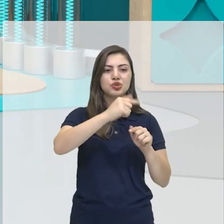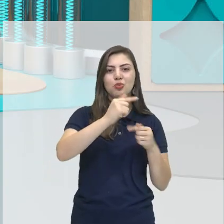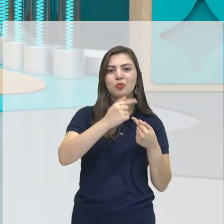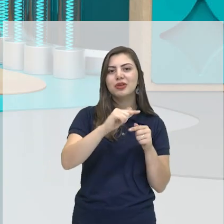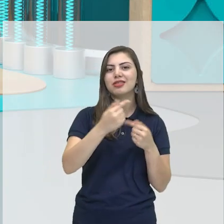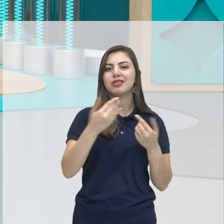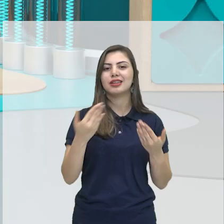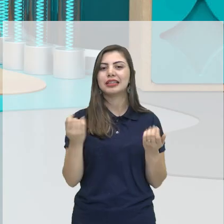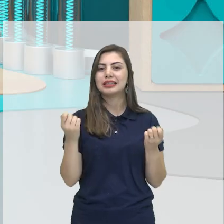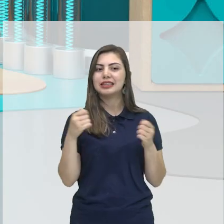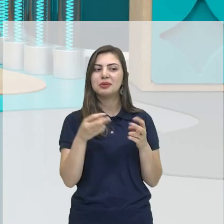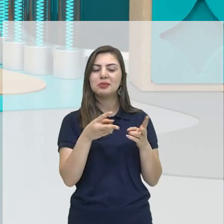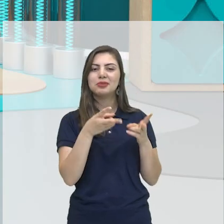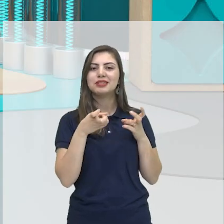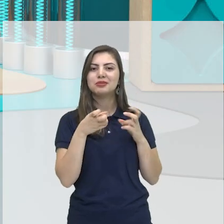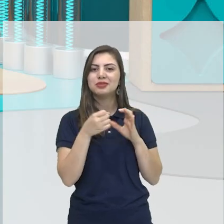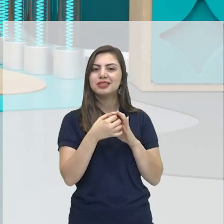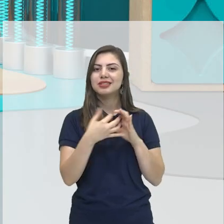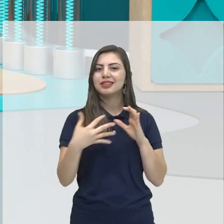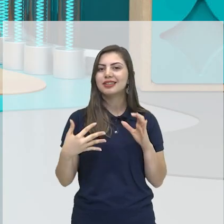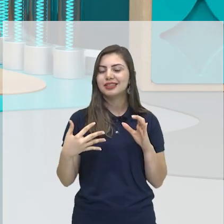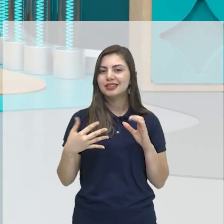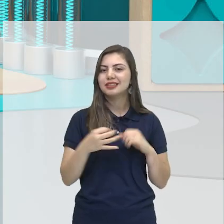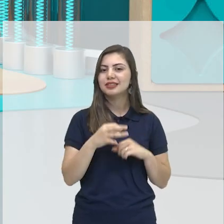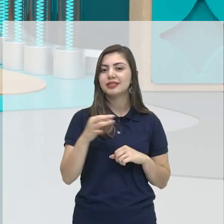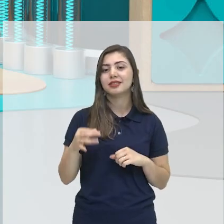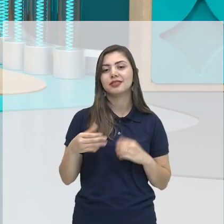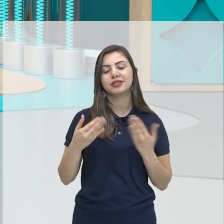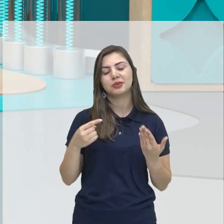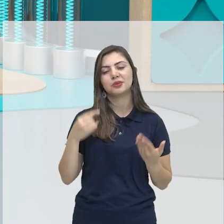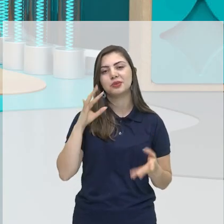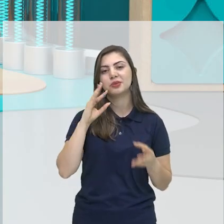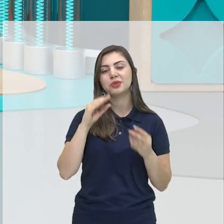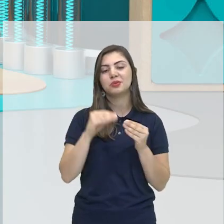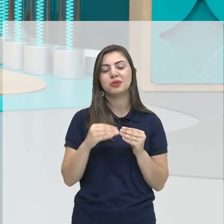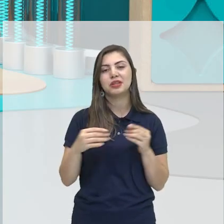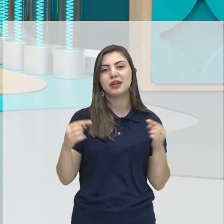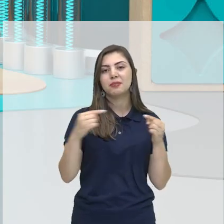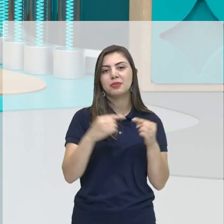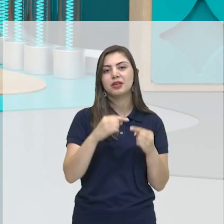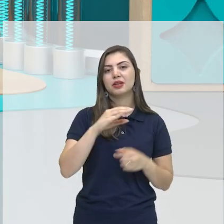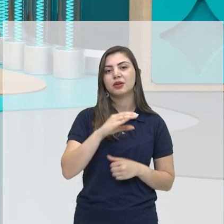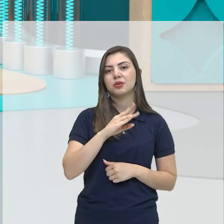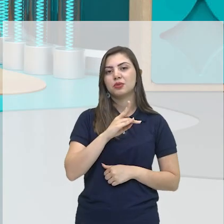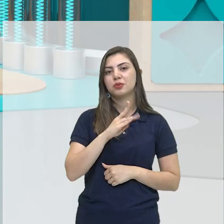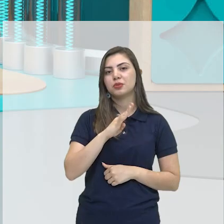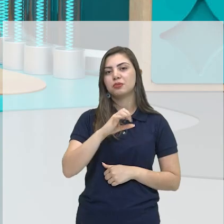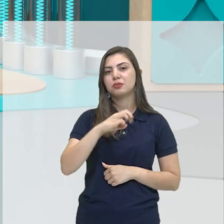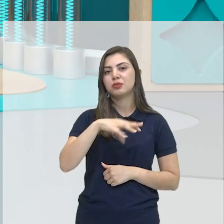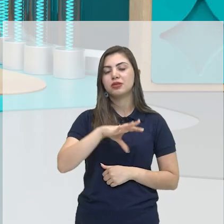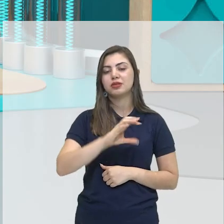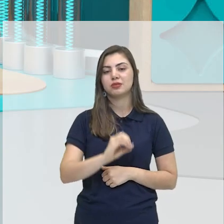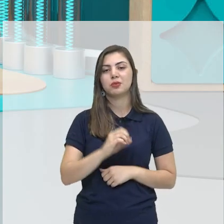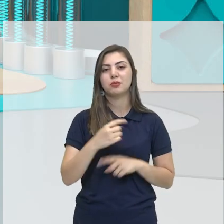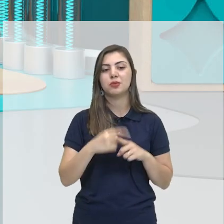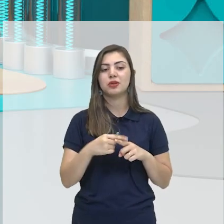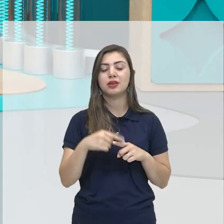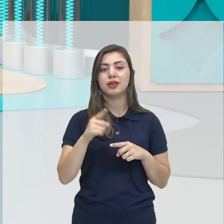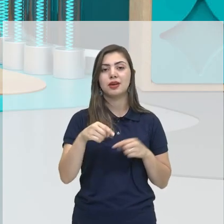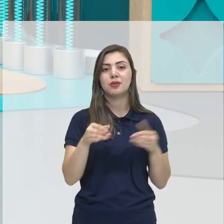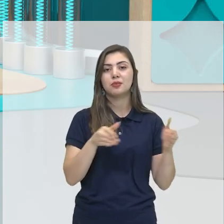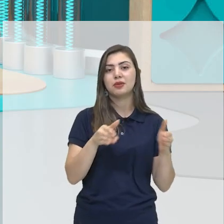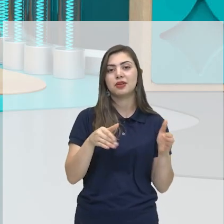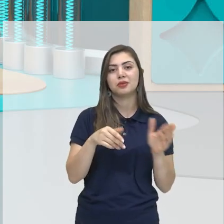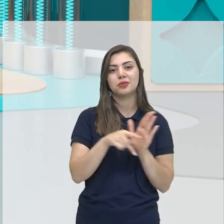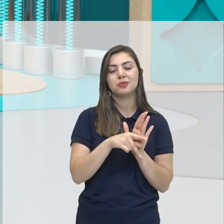muito viva, é um tom mais baixo. E a gente tem aí claramente a utilização das formas, parece como se fosse